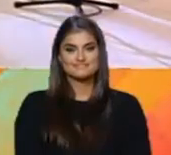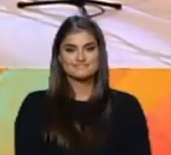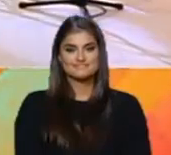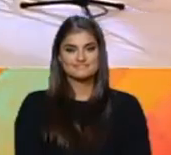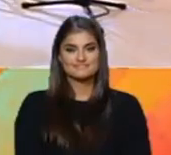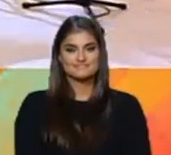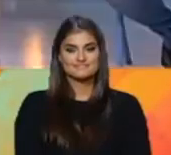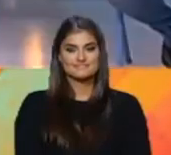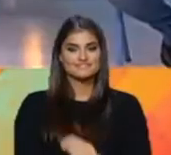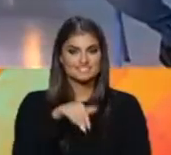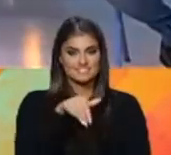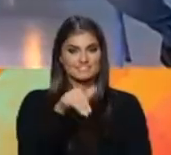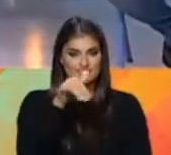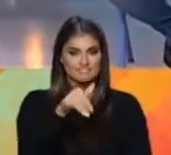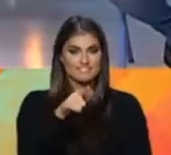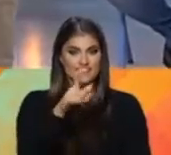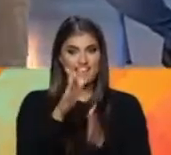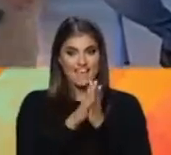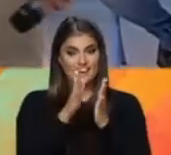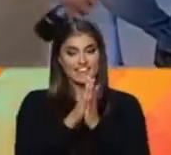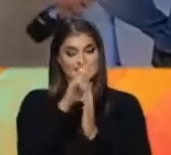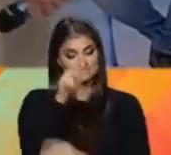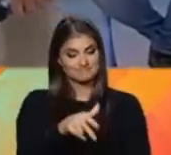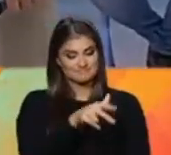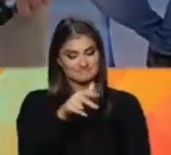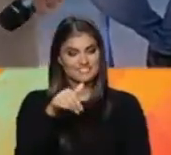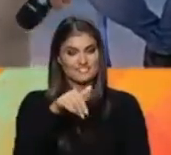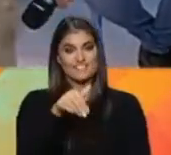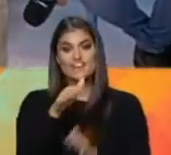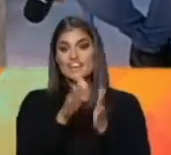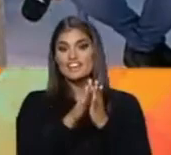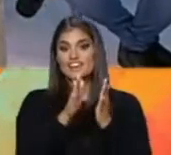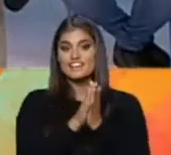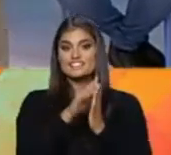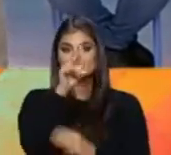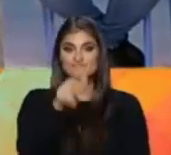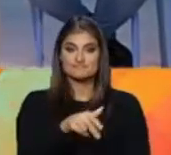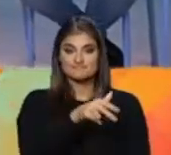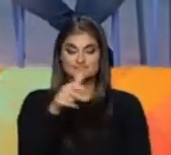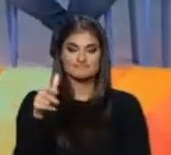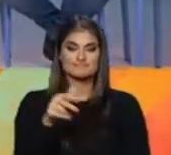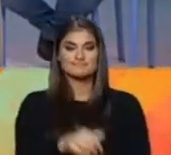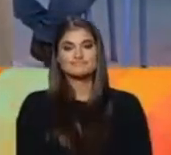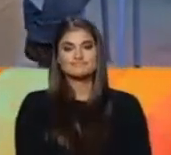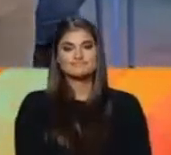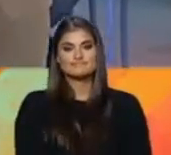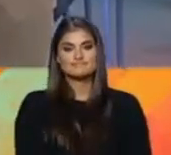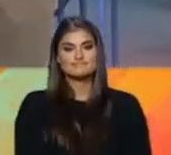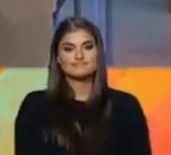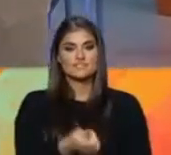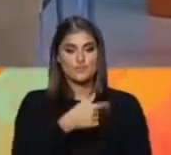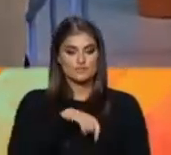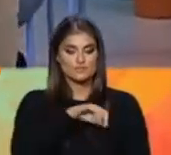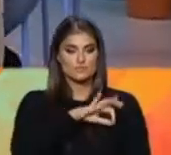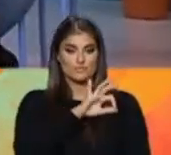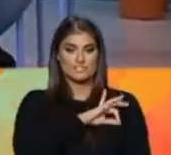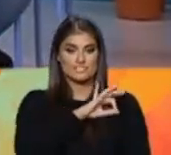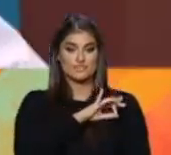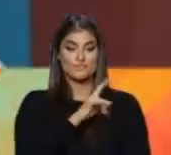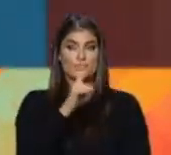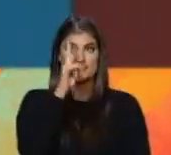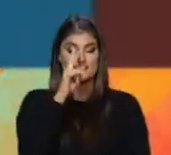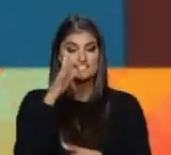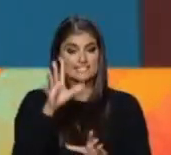Vai-te abençoar a igreja, vai-te abençoar a igreja, para nosso Senhor te